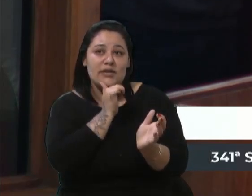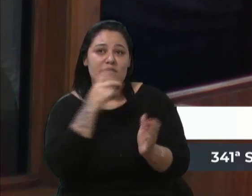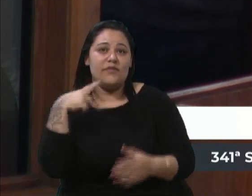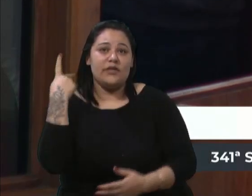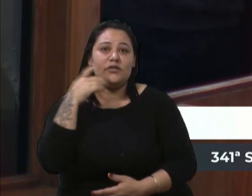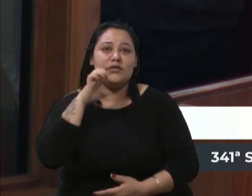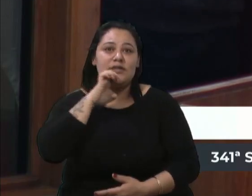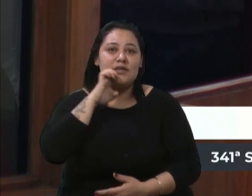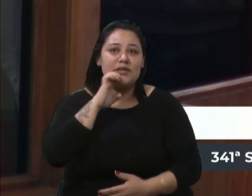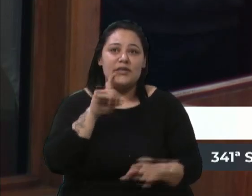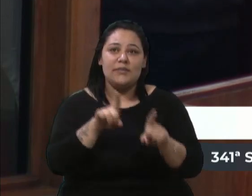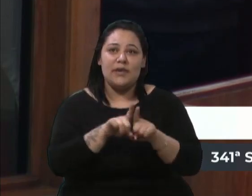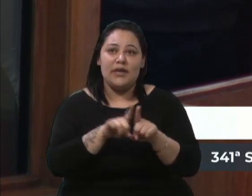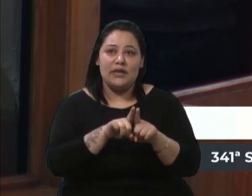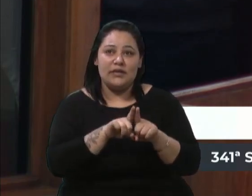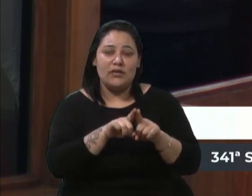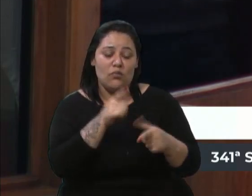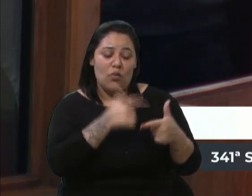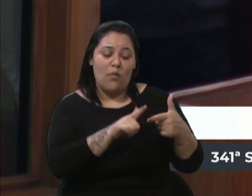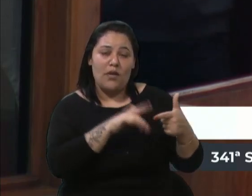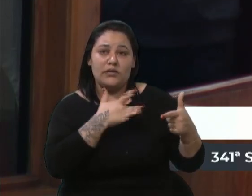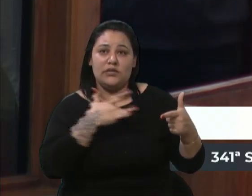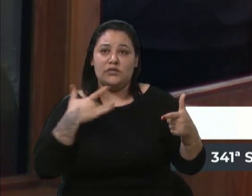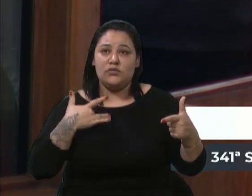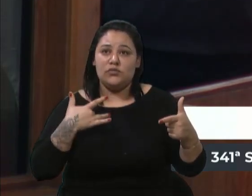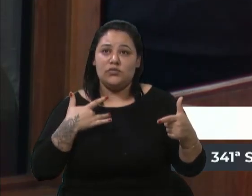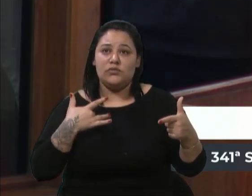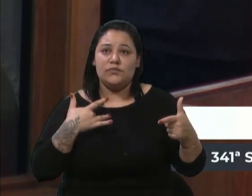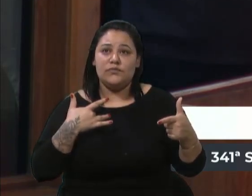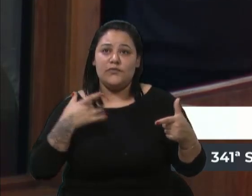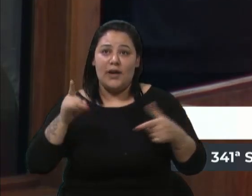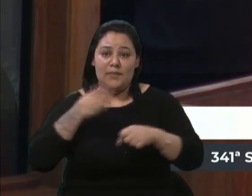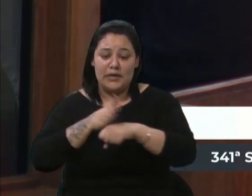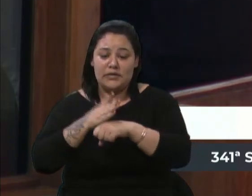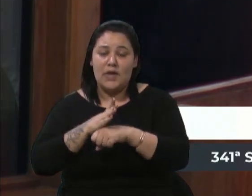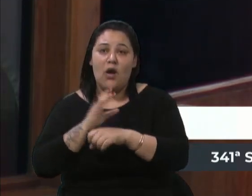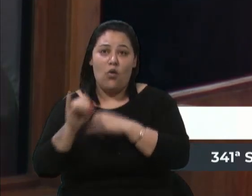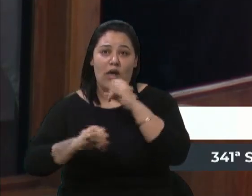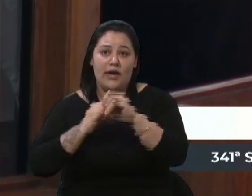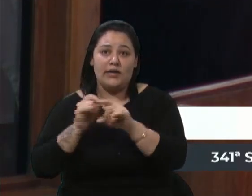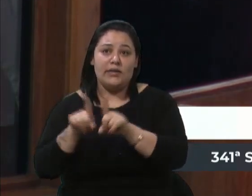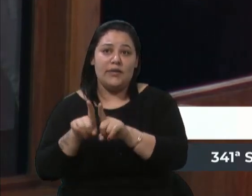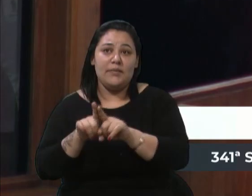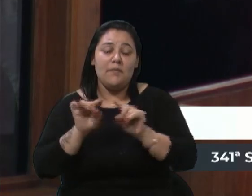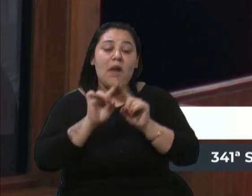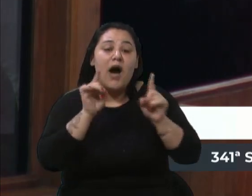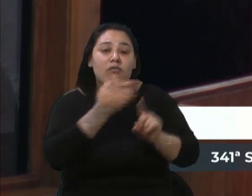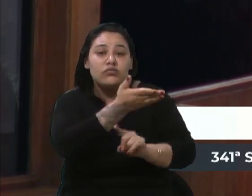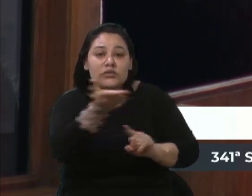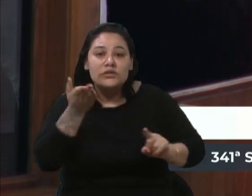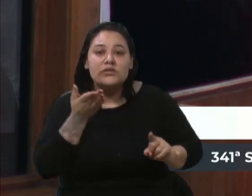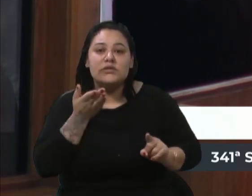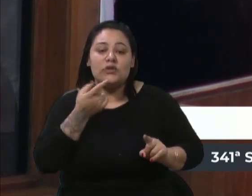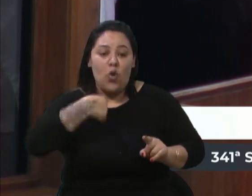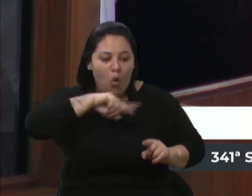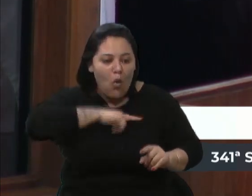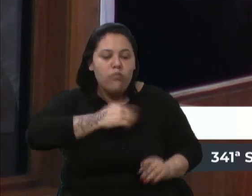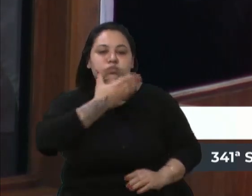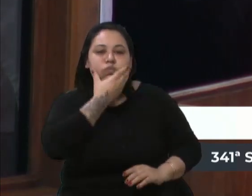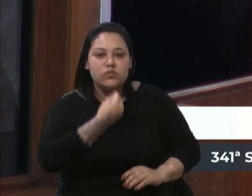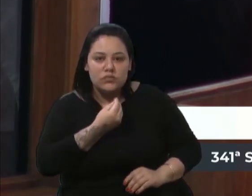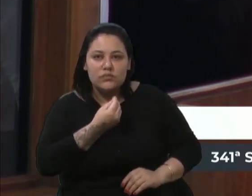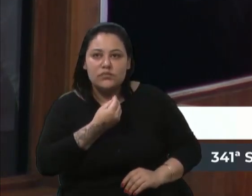me justificou, está com problema de saúde, vai participar da sessão online, mas vocês, né, de que nós,